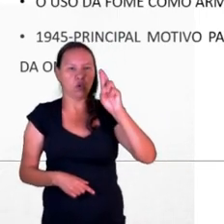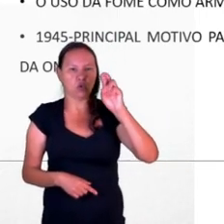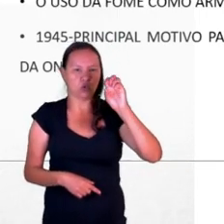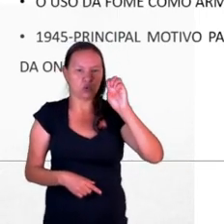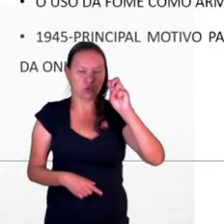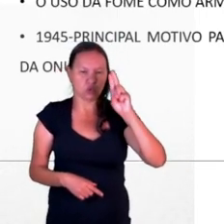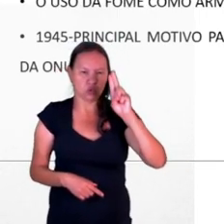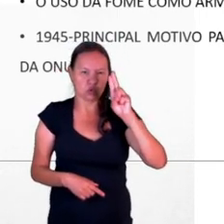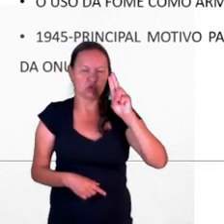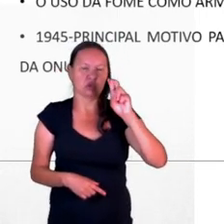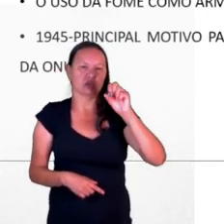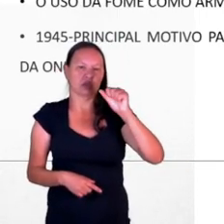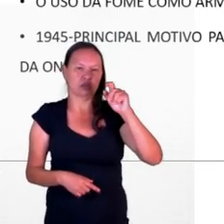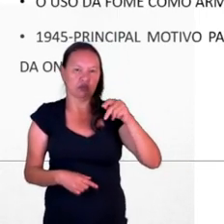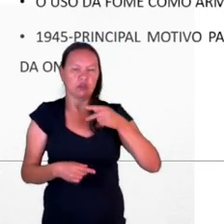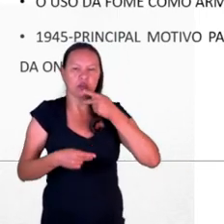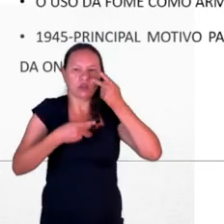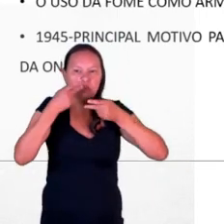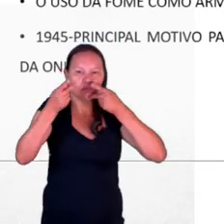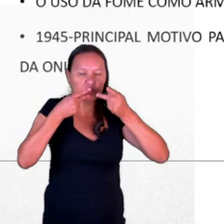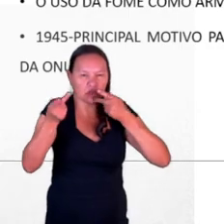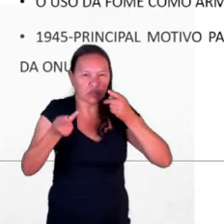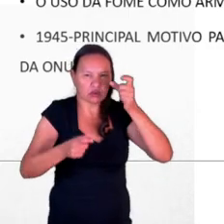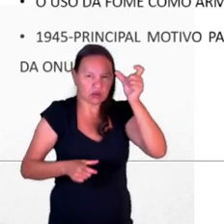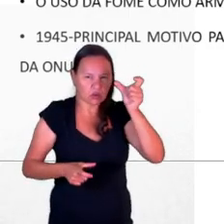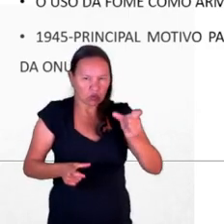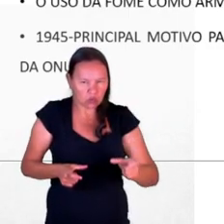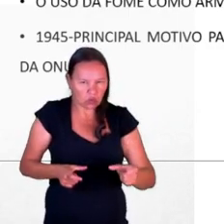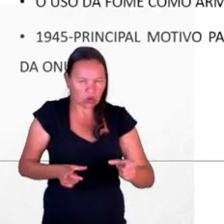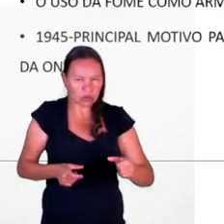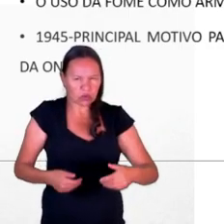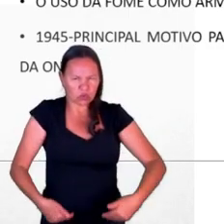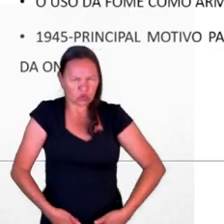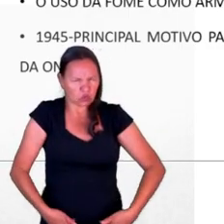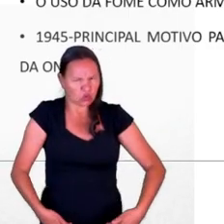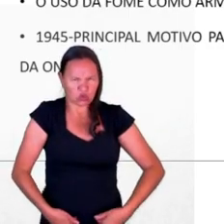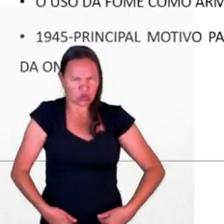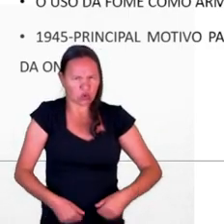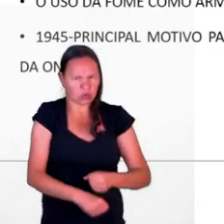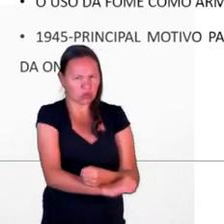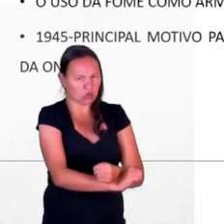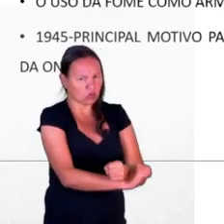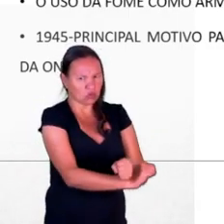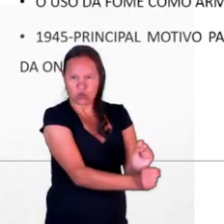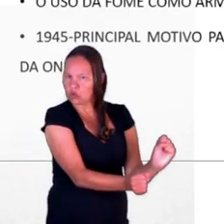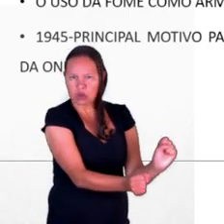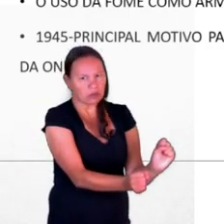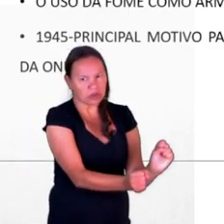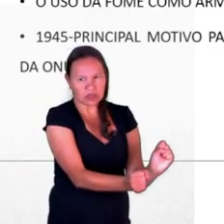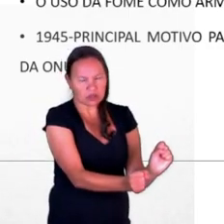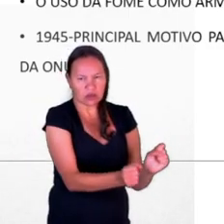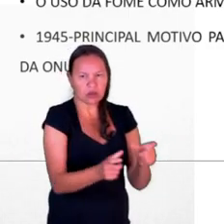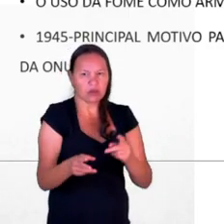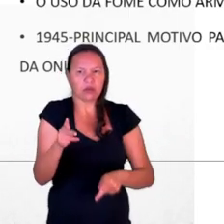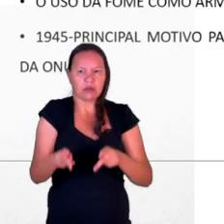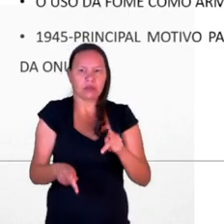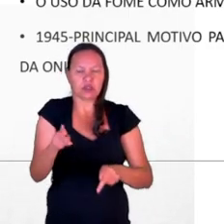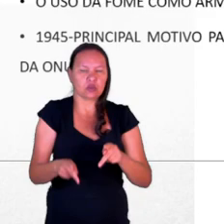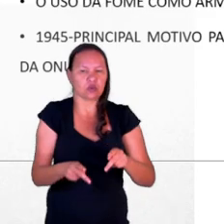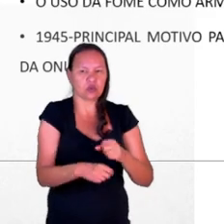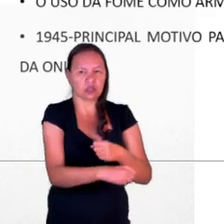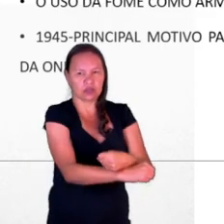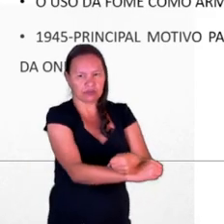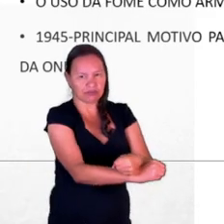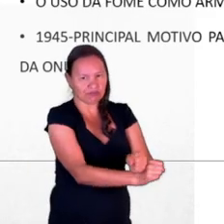homem na miséria não é um homem livre e pessoas com fome e sem trabalho